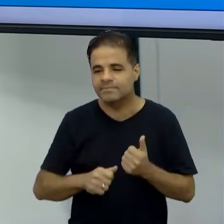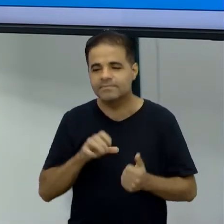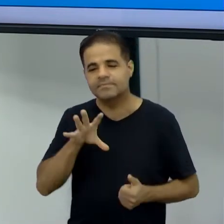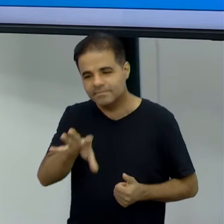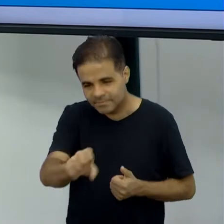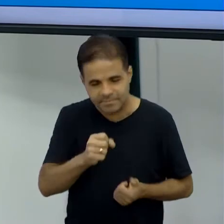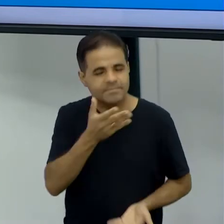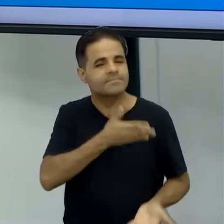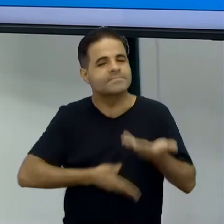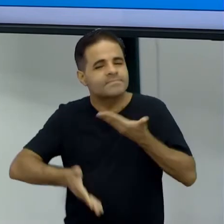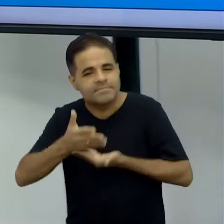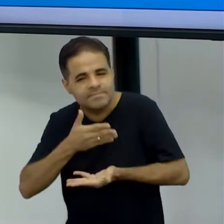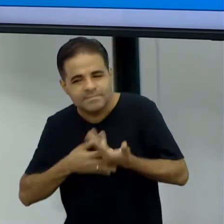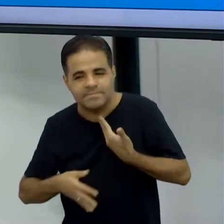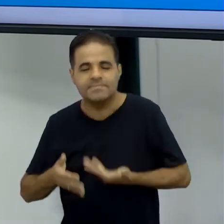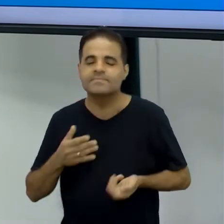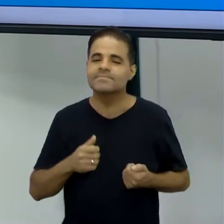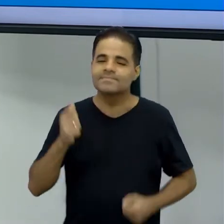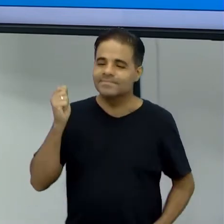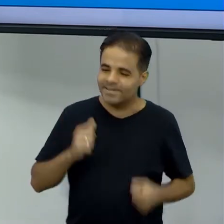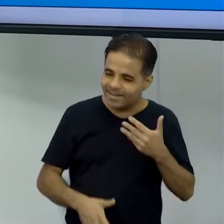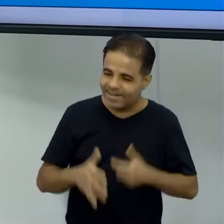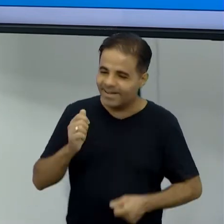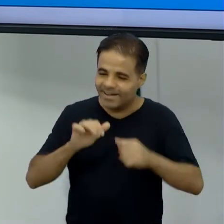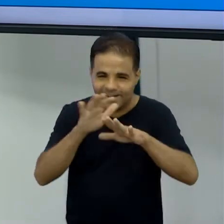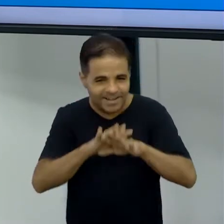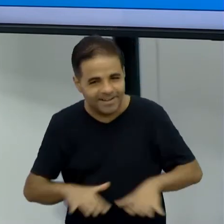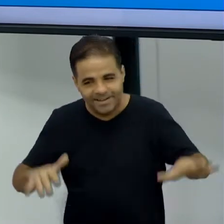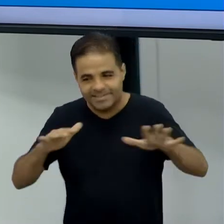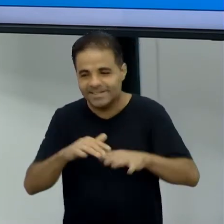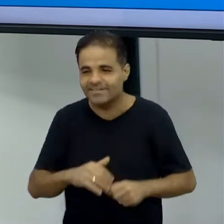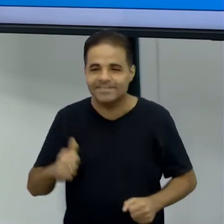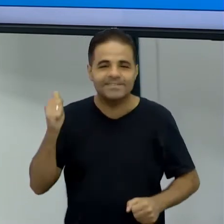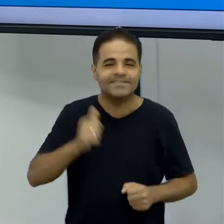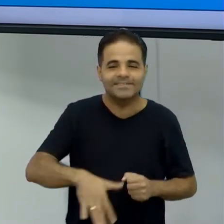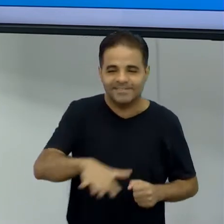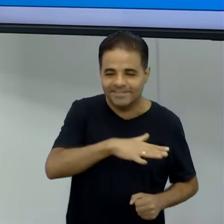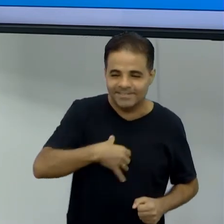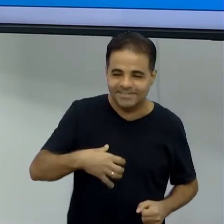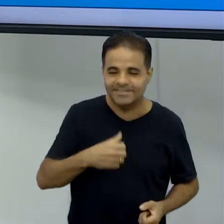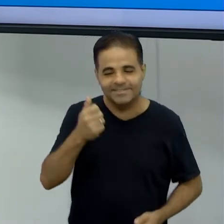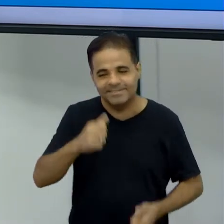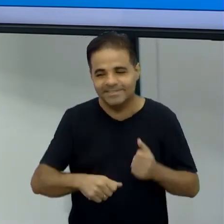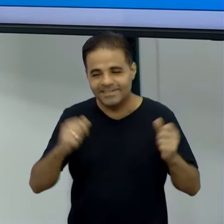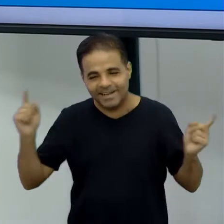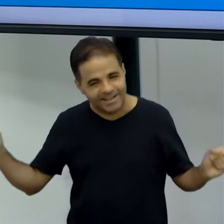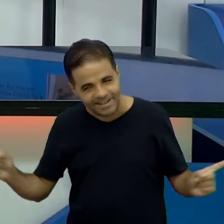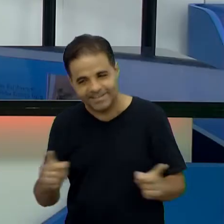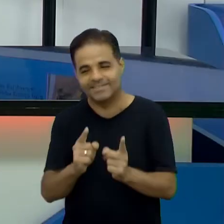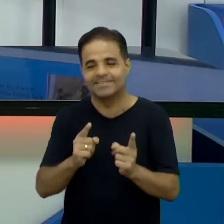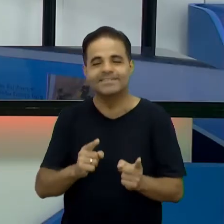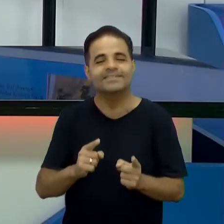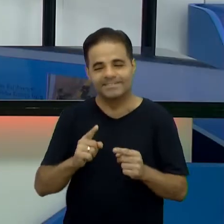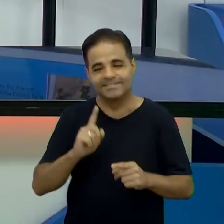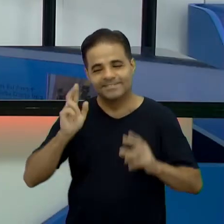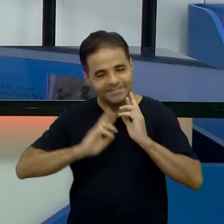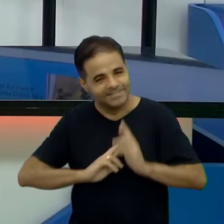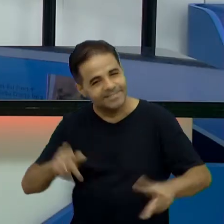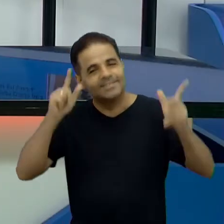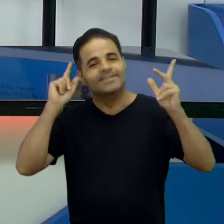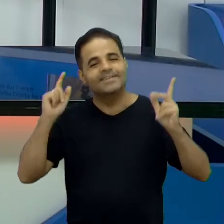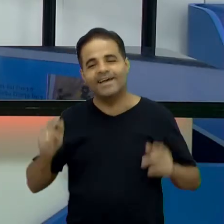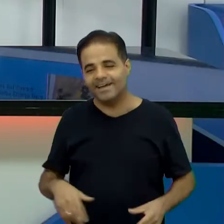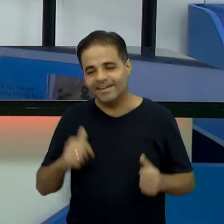momentos deles e fazer isso. Uma pequena, uma breve manchetezinha ali com um texto curtinho, sim, que ele é diferente